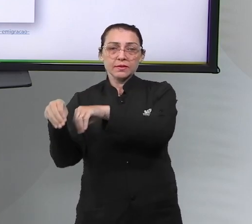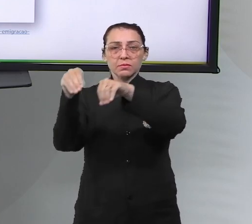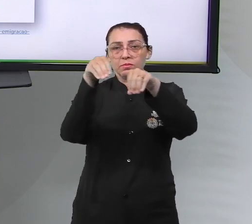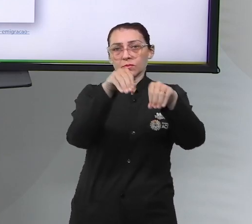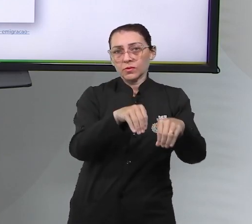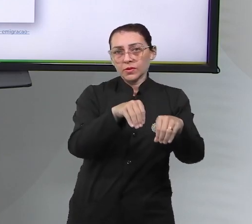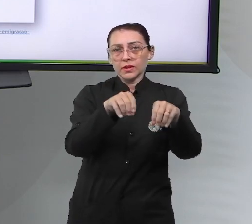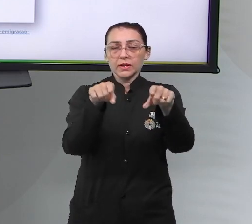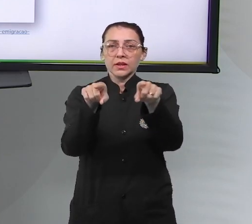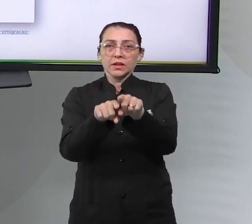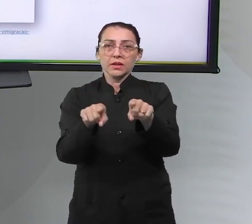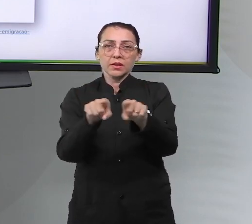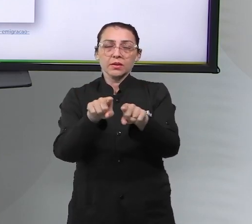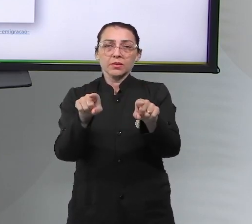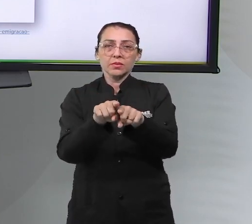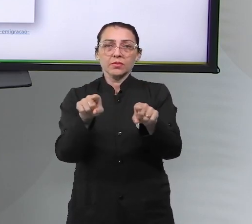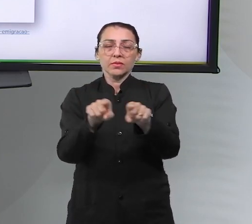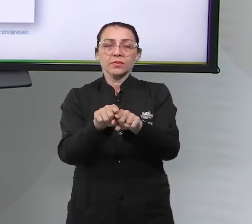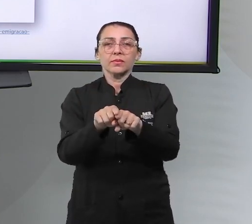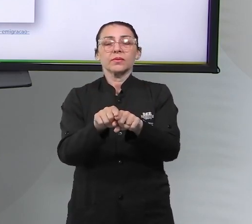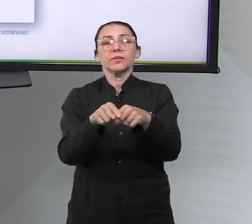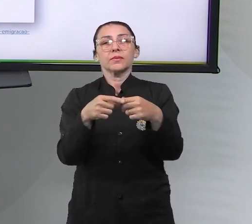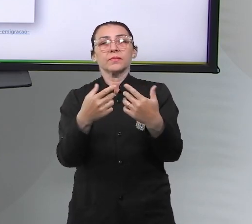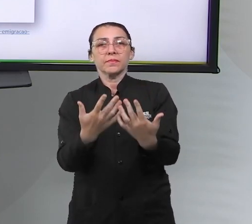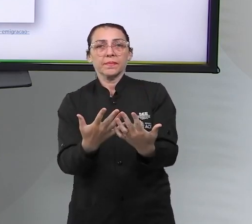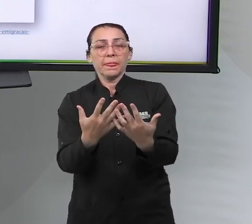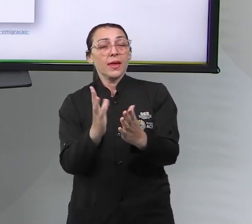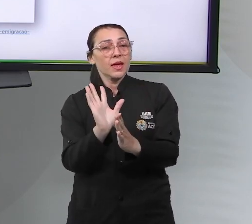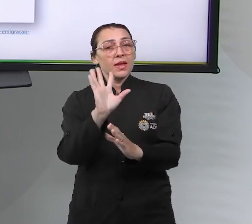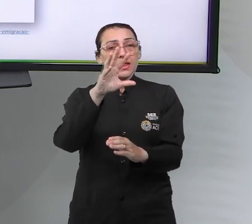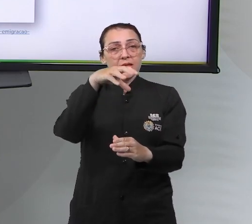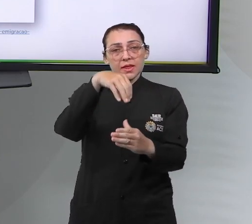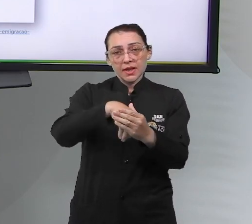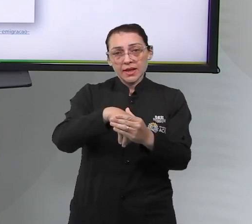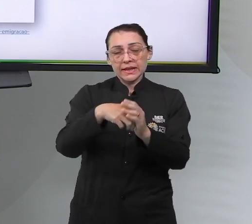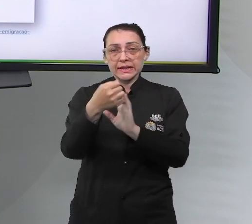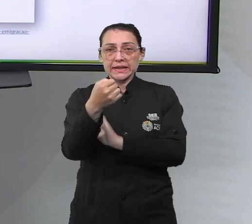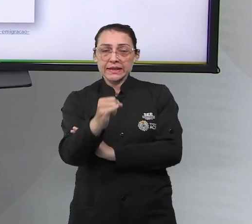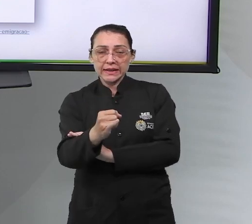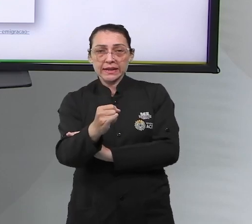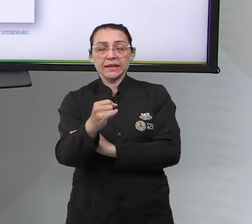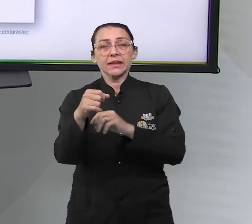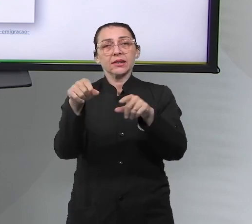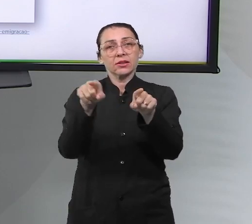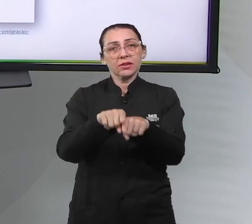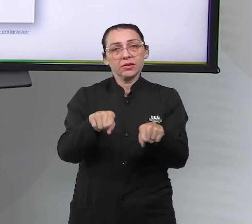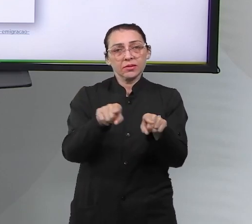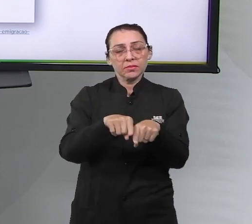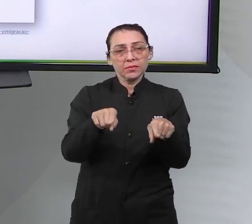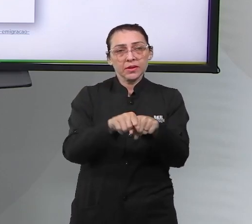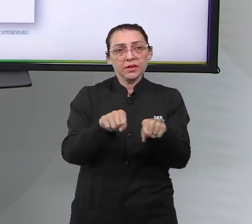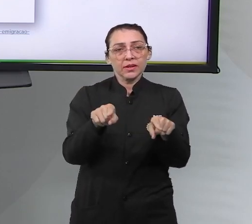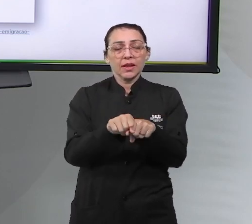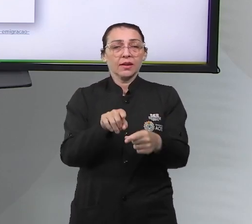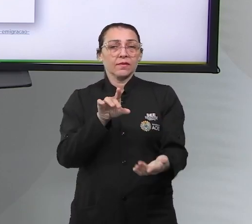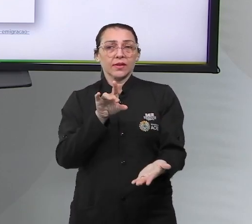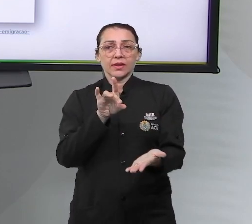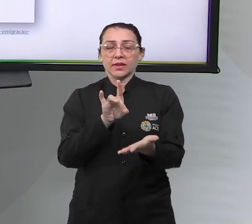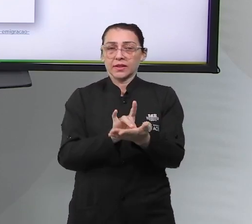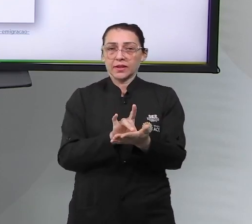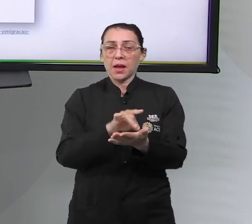país, até mesmo de forma interna. Se nós levarmos em consideração a